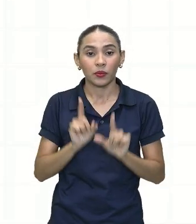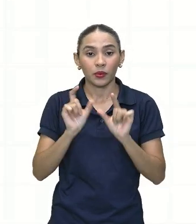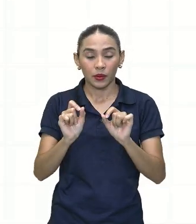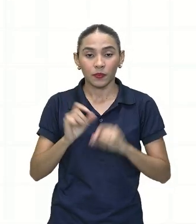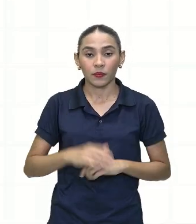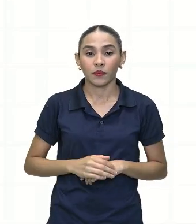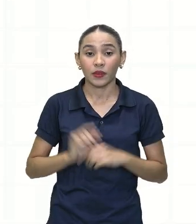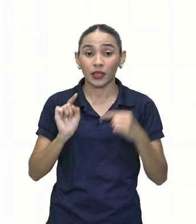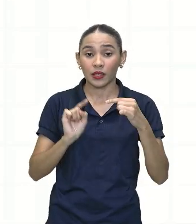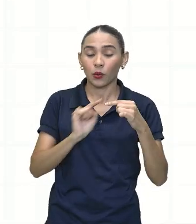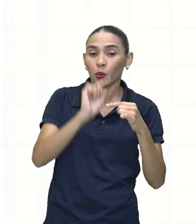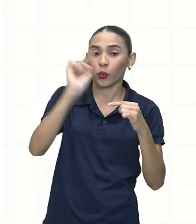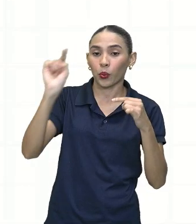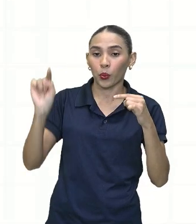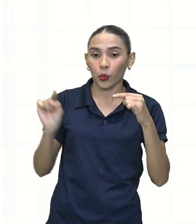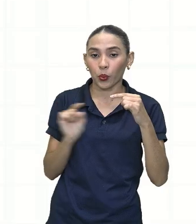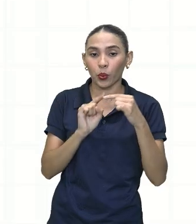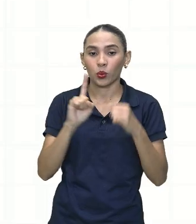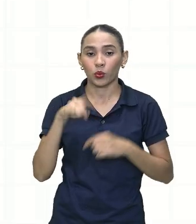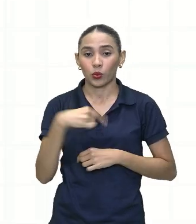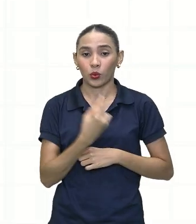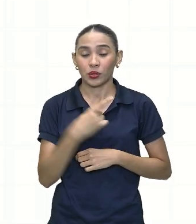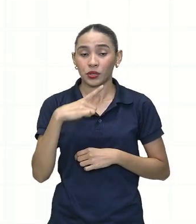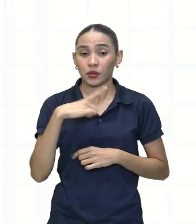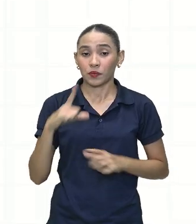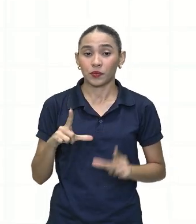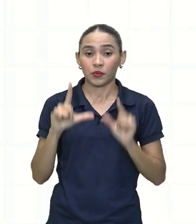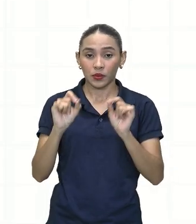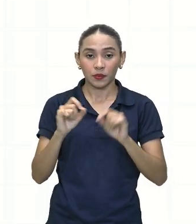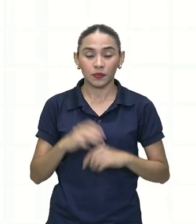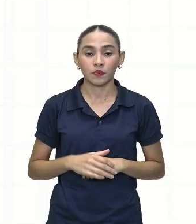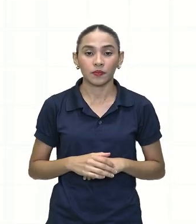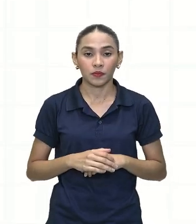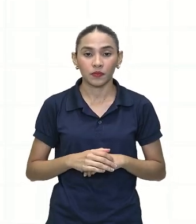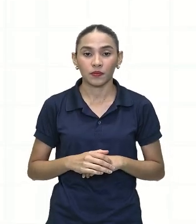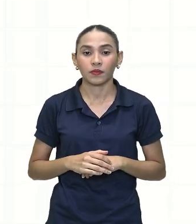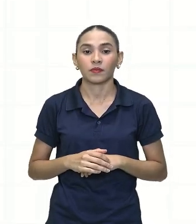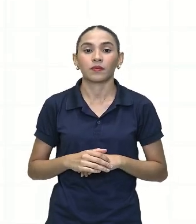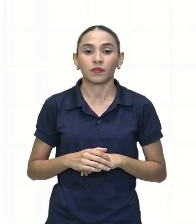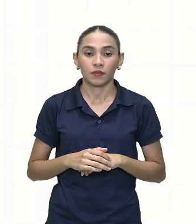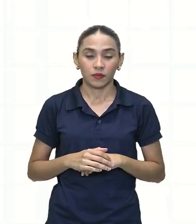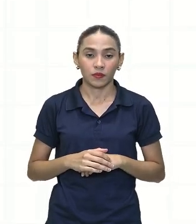neste ciclo, né, nós temos aí o